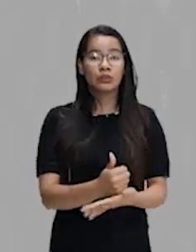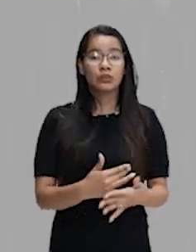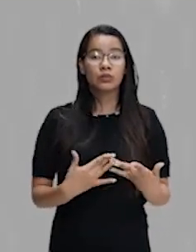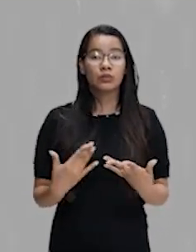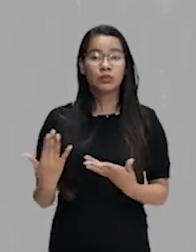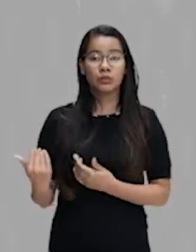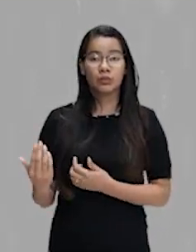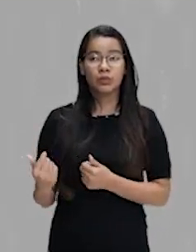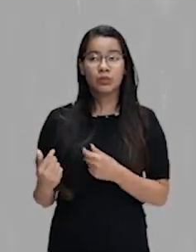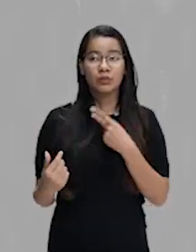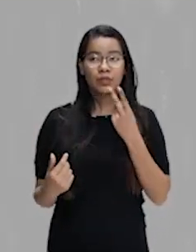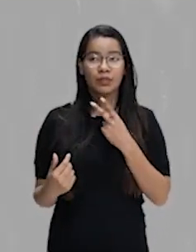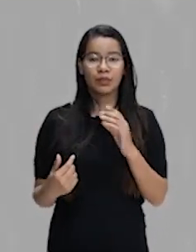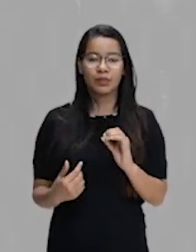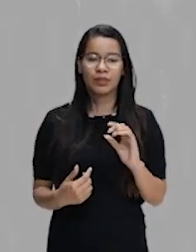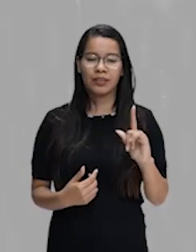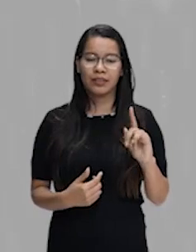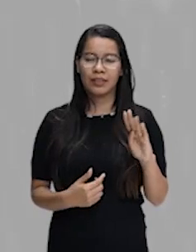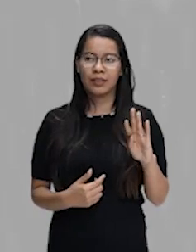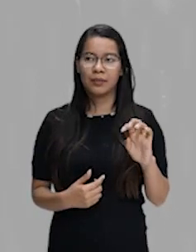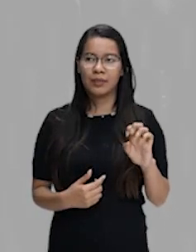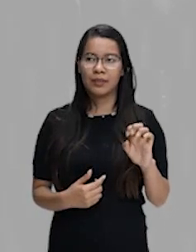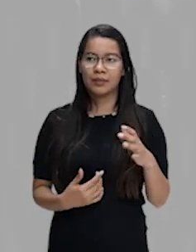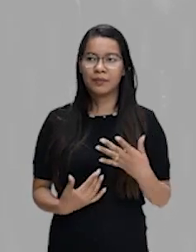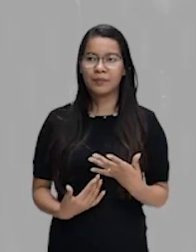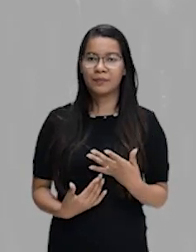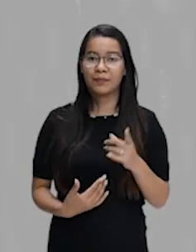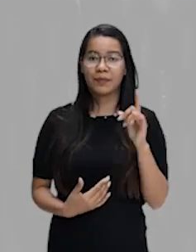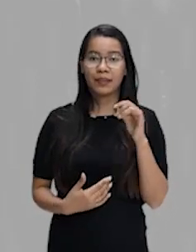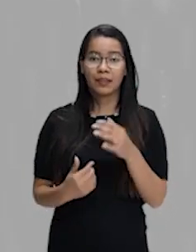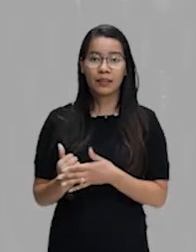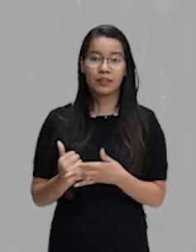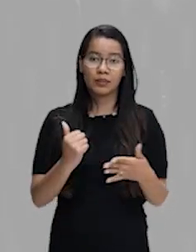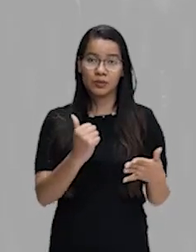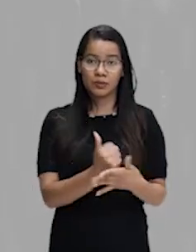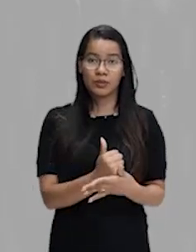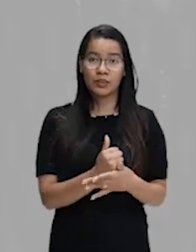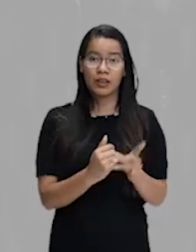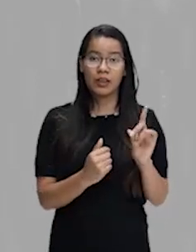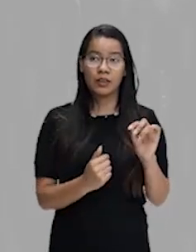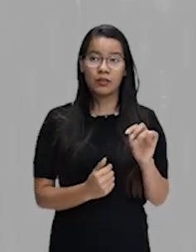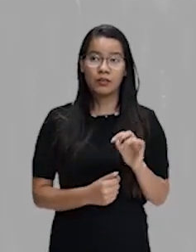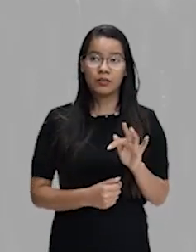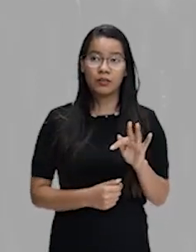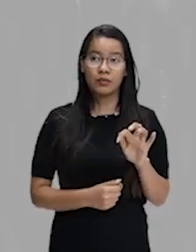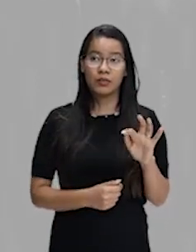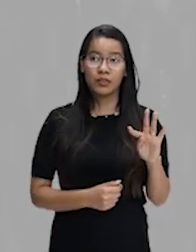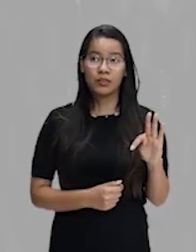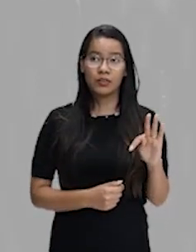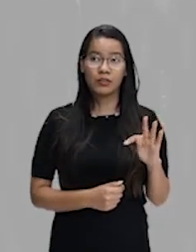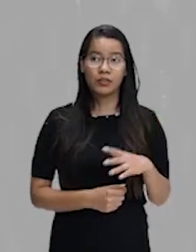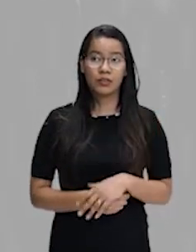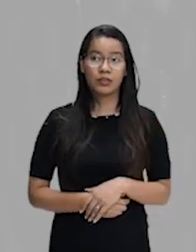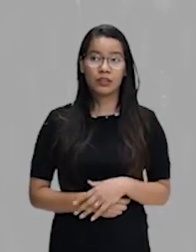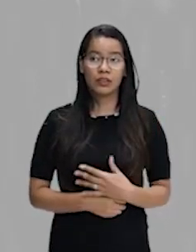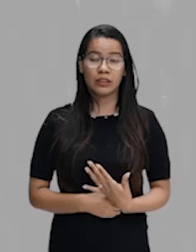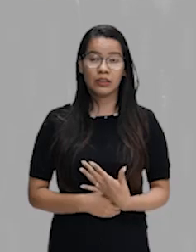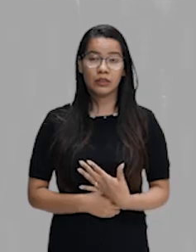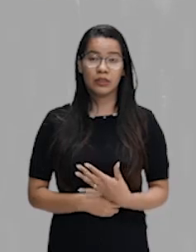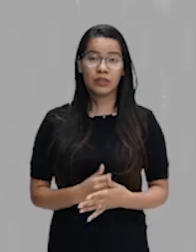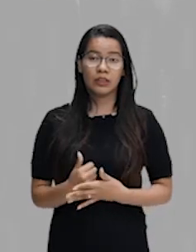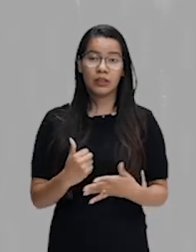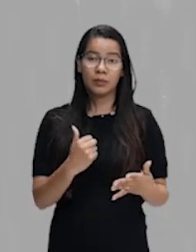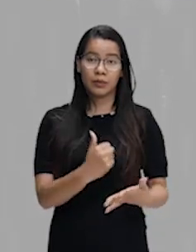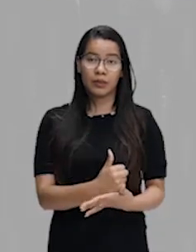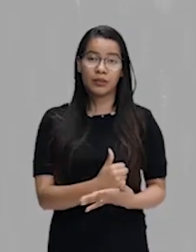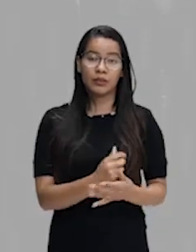jovens falam collab hoje, né? Então collab é a colaboração, é o fit, né? Então o que é o trabalho colaborativo?